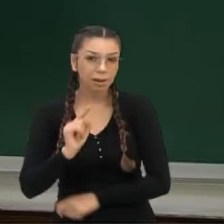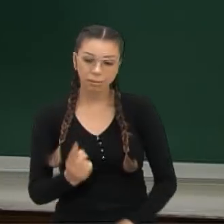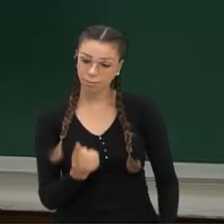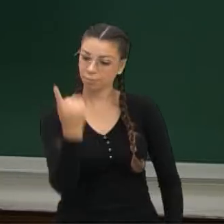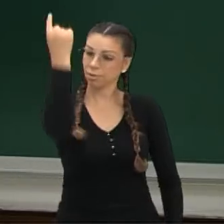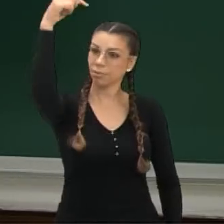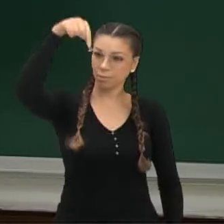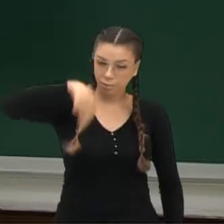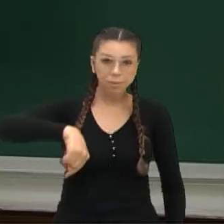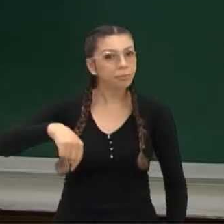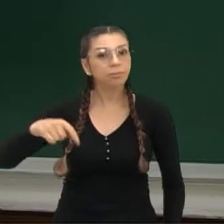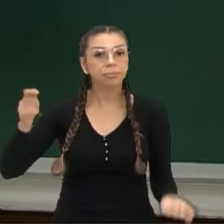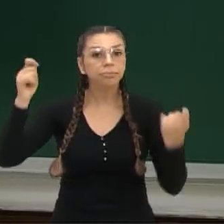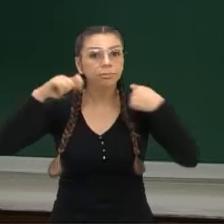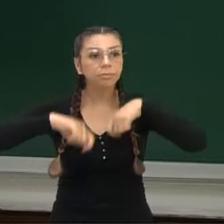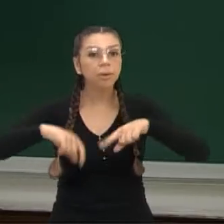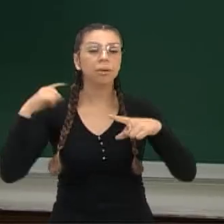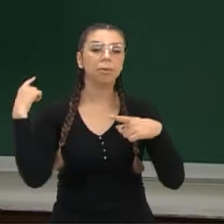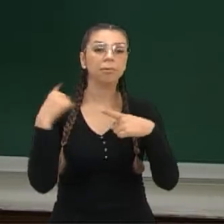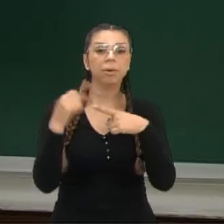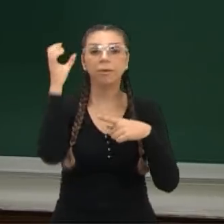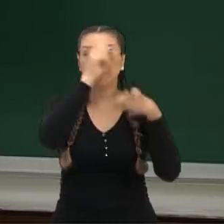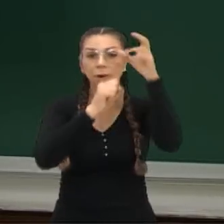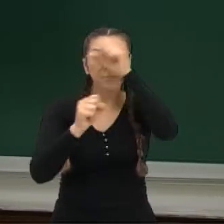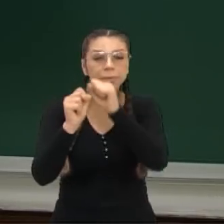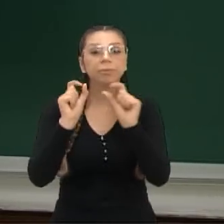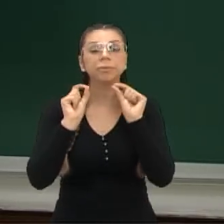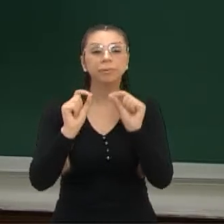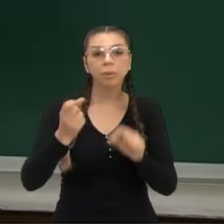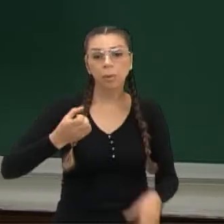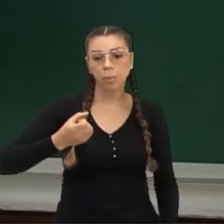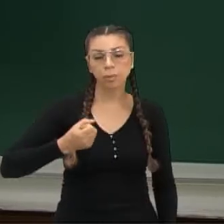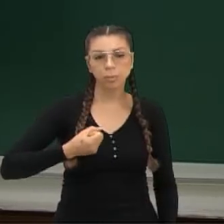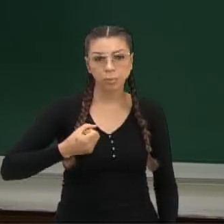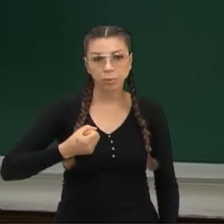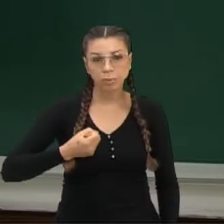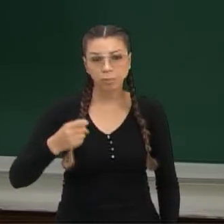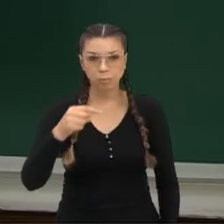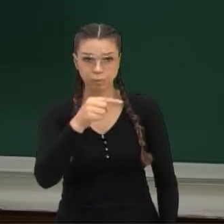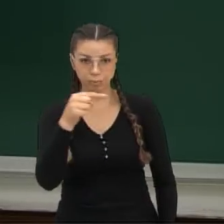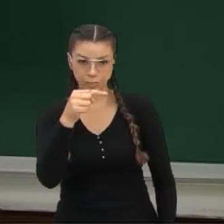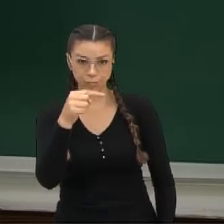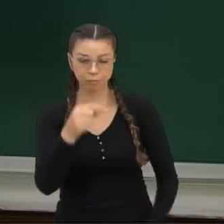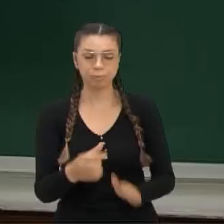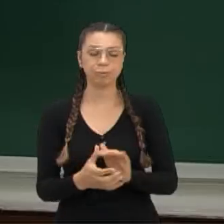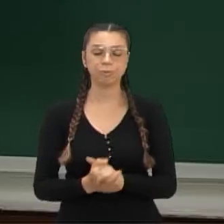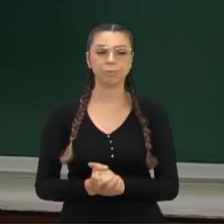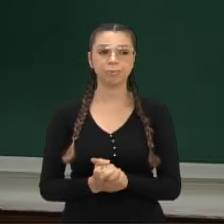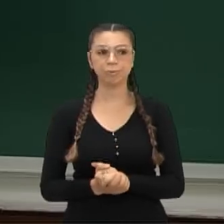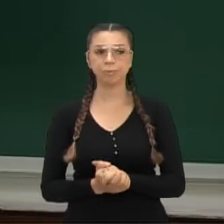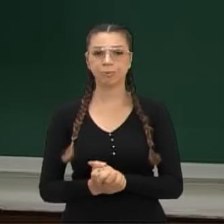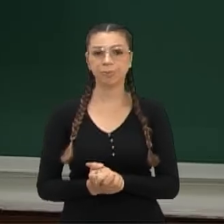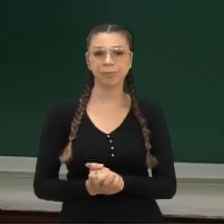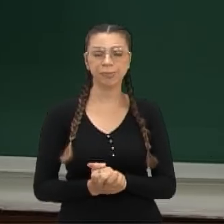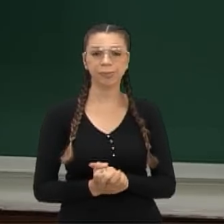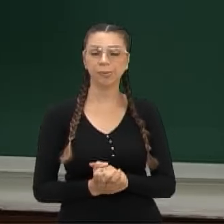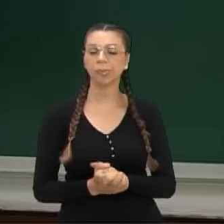plano cartesiano é possível, porque a gente vai aprender os números negativos. Muito bem. E esse endereço aqui,